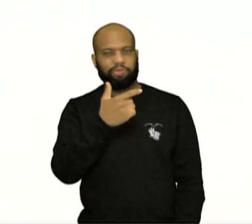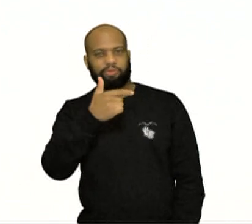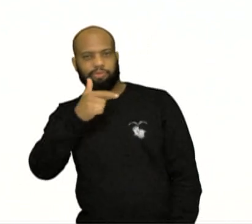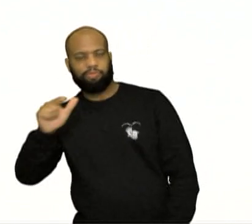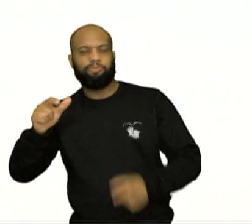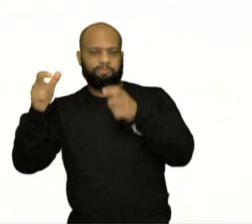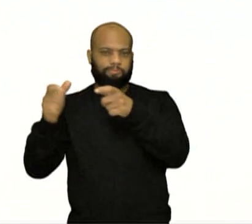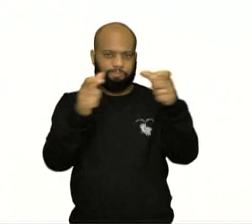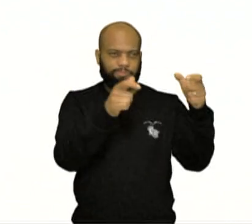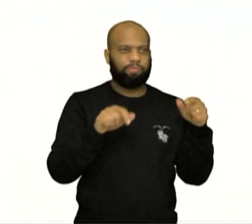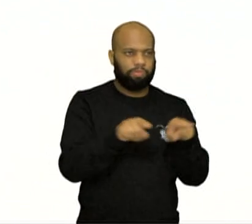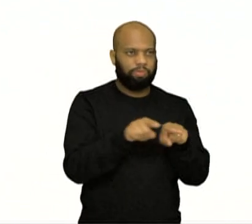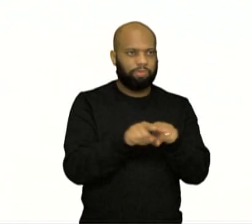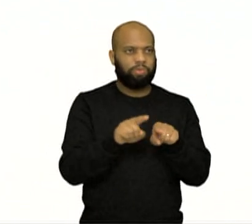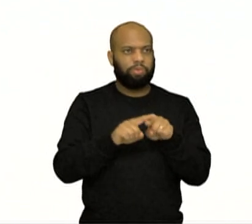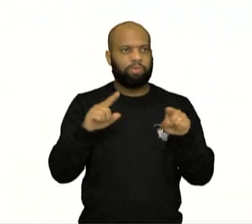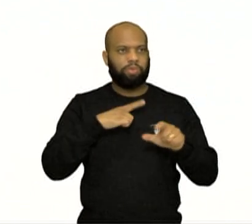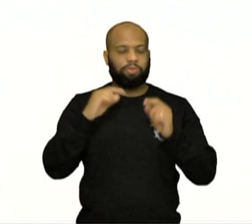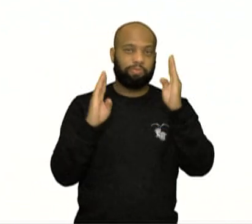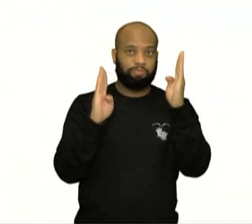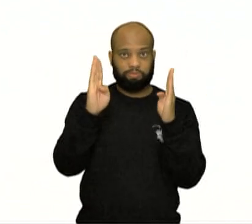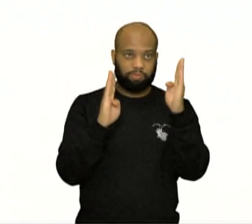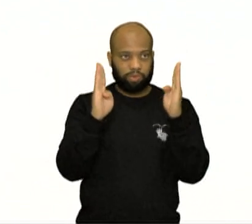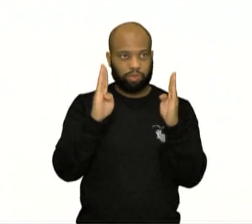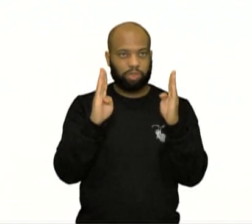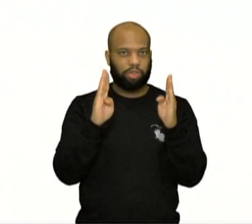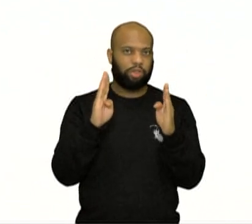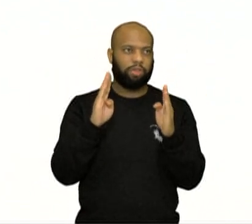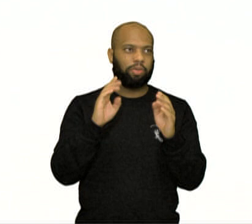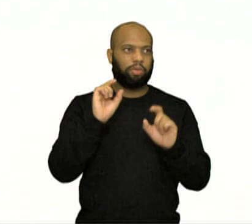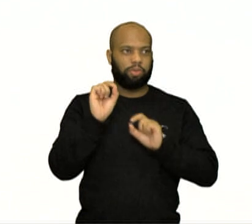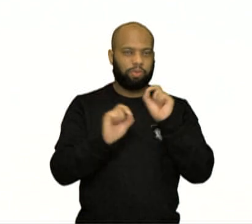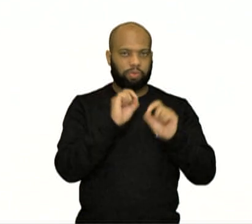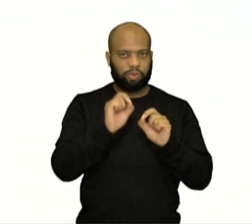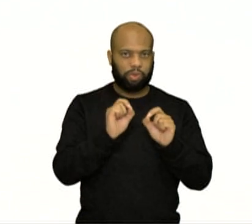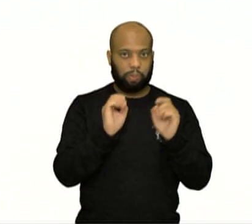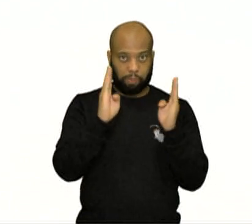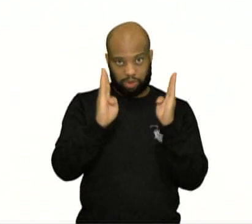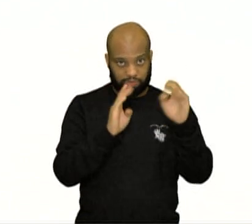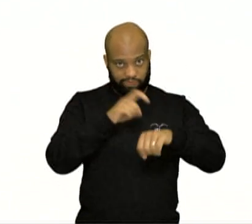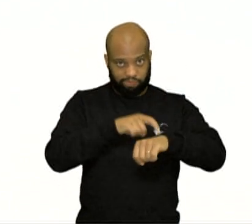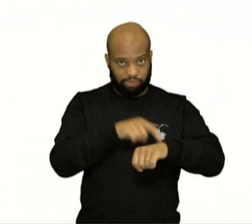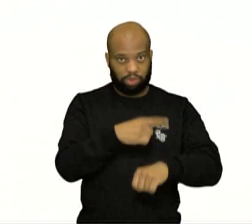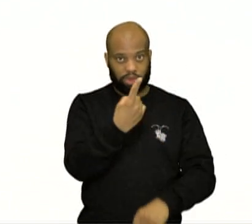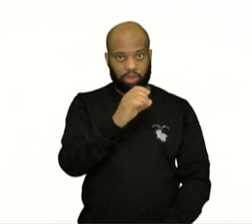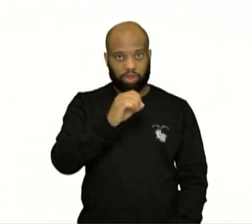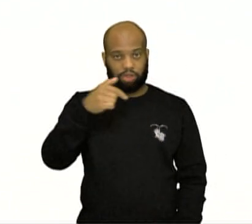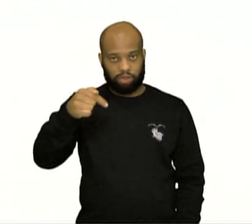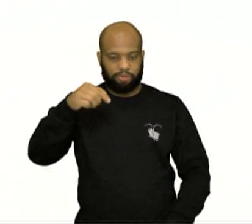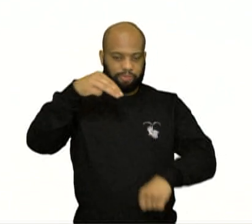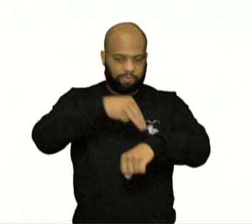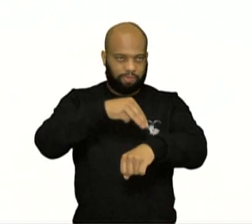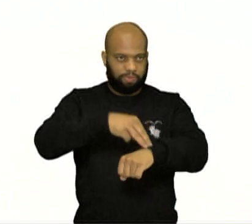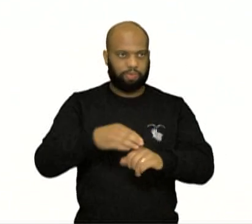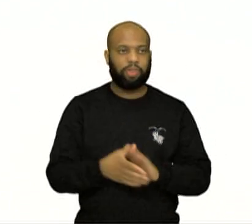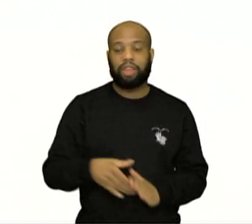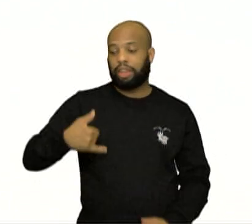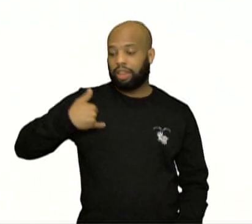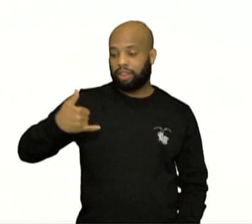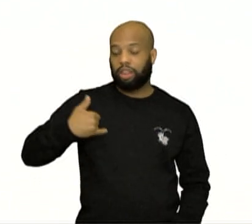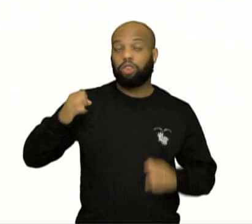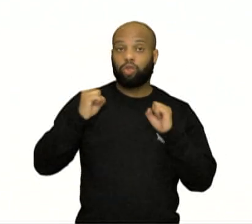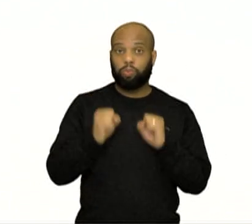outros locais, nós não temos aqui, a duração 107 minutos. Classificação 14, ou seja,